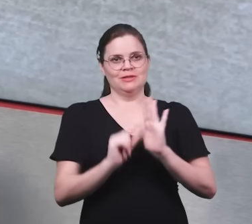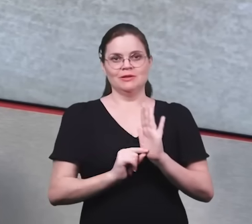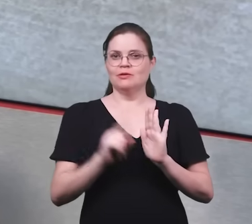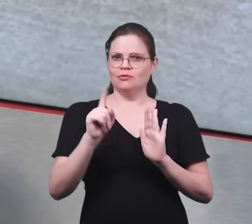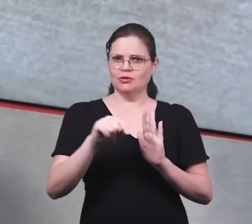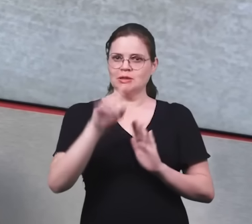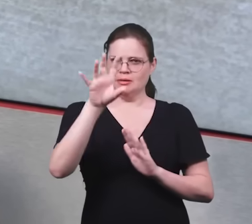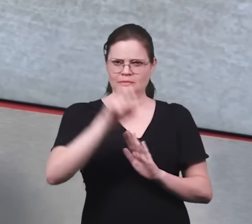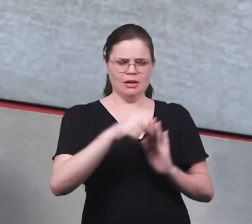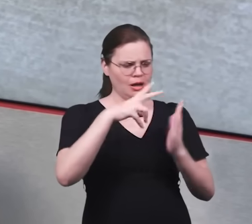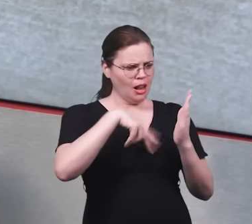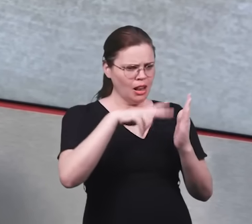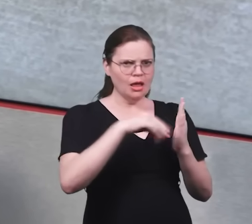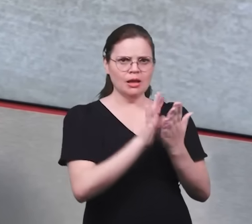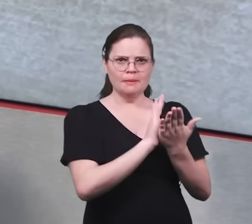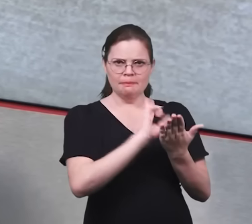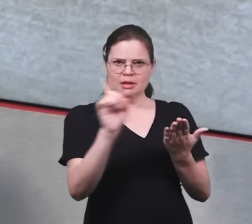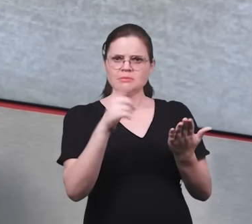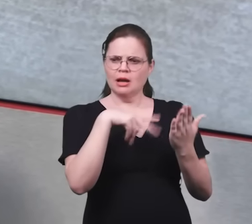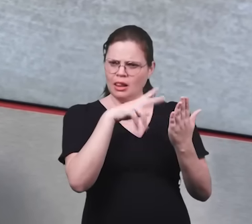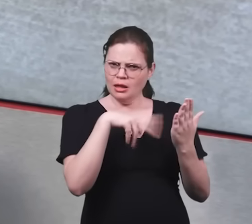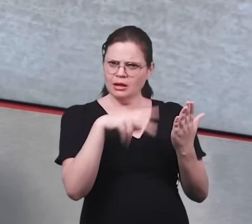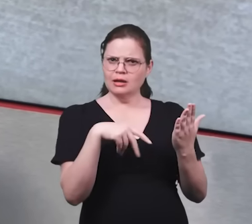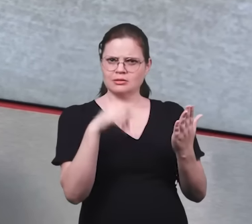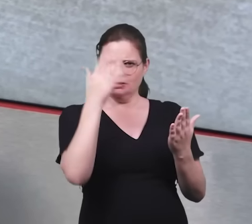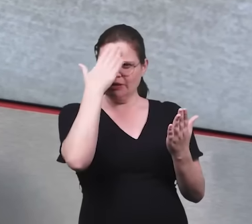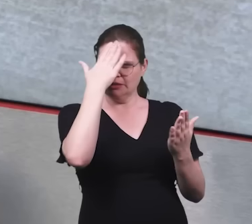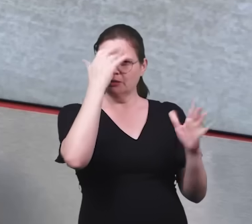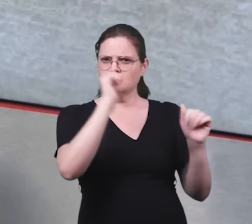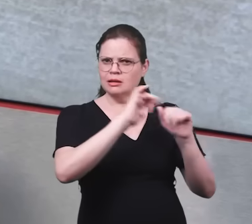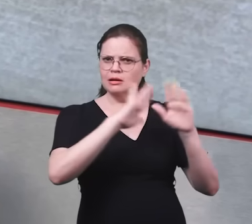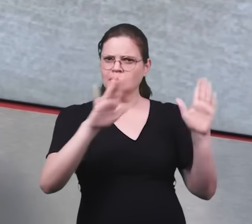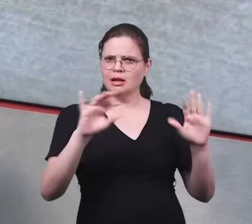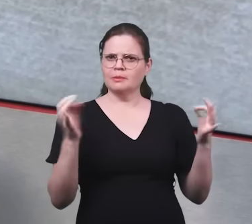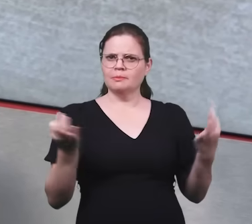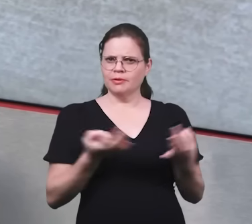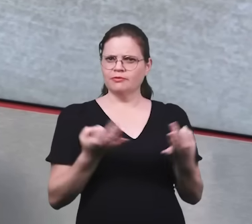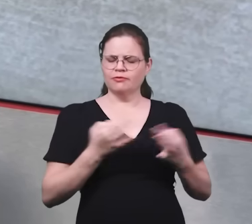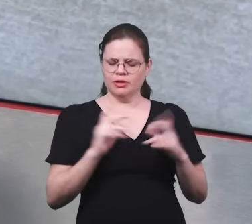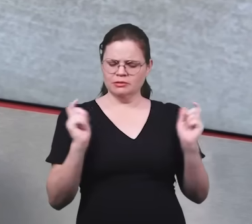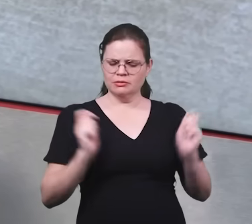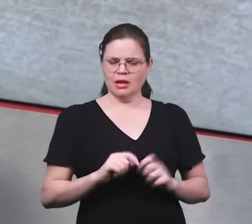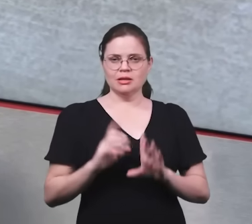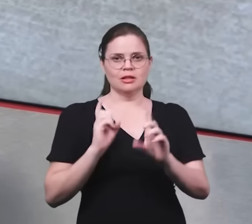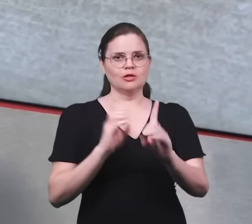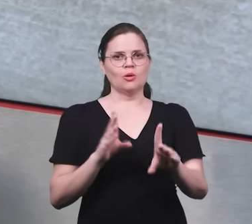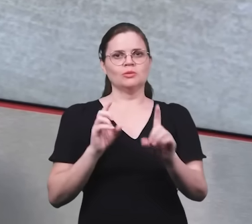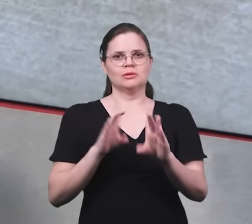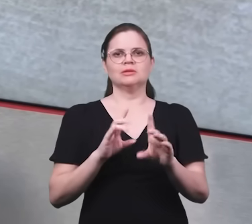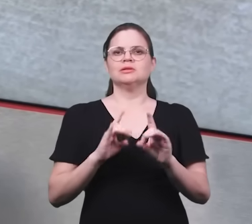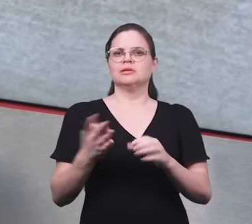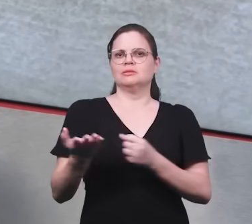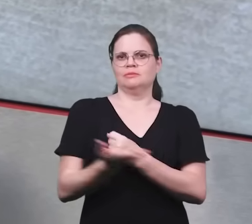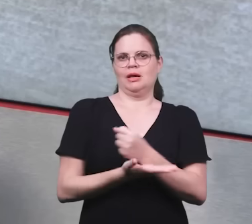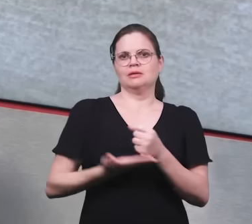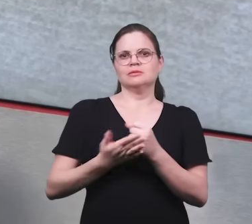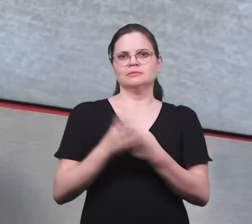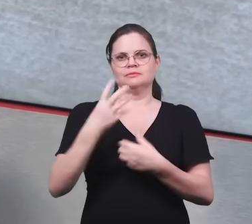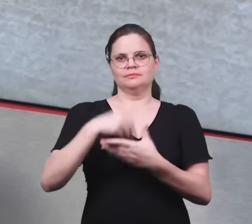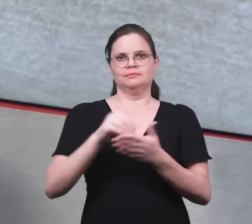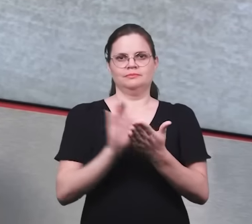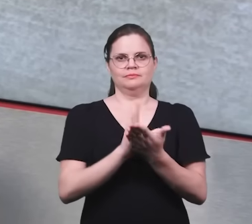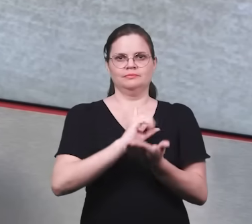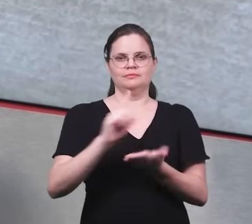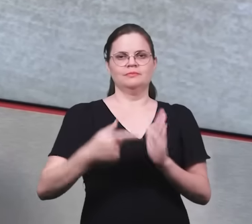você examine, sim, pega uma Bíblia, examine os textos e você vai entender perfeitamente essa doutrina básica das Escrituras, que